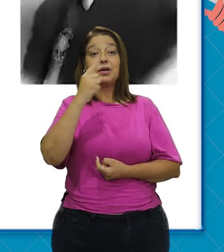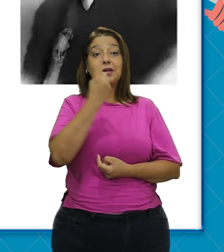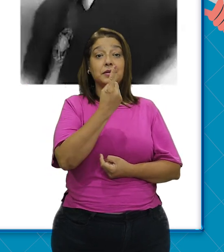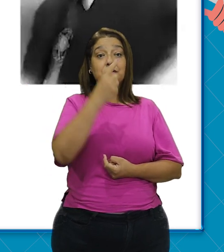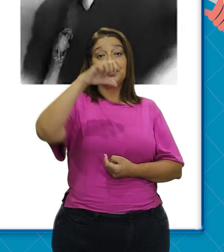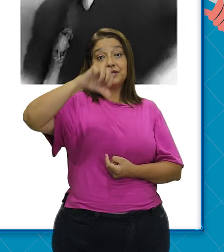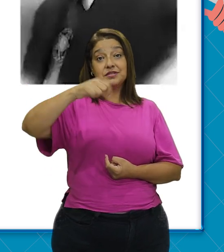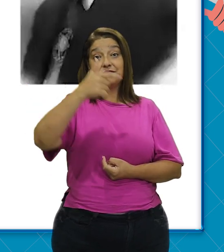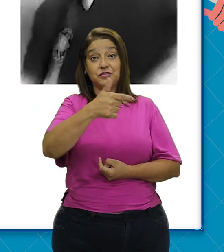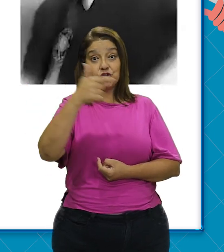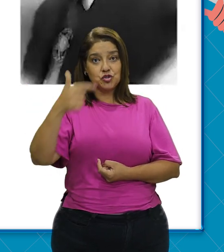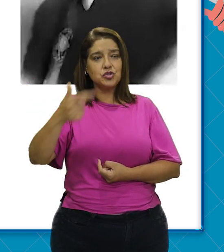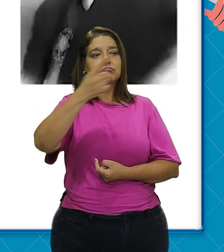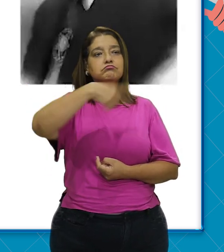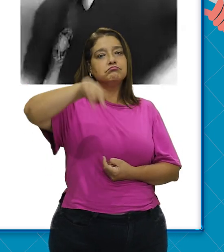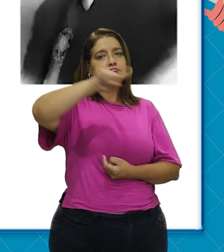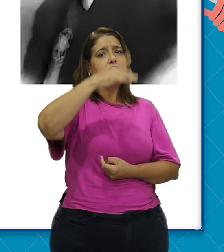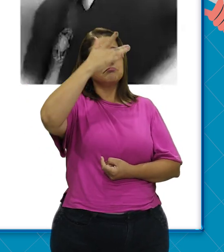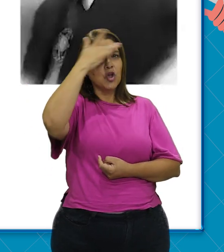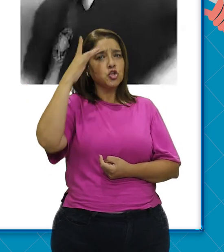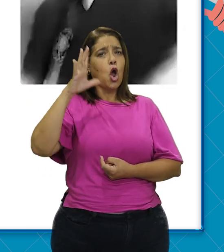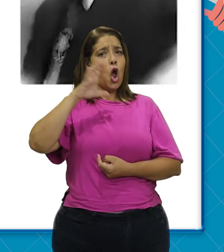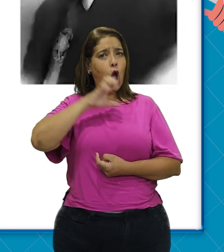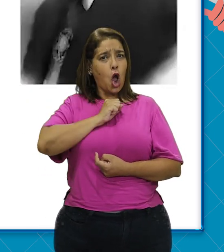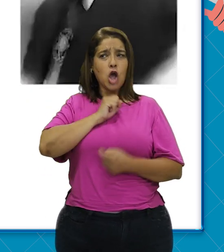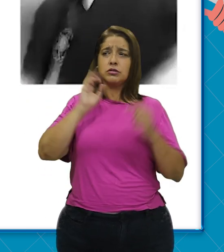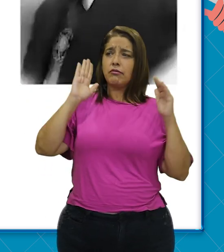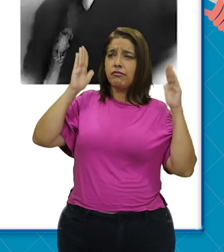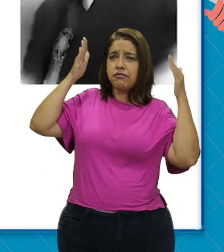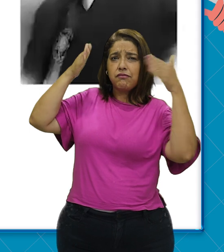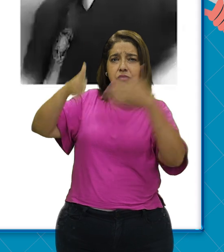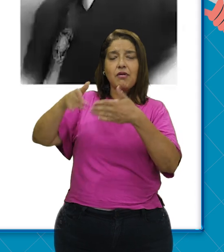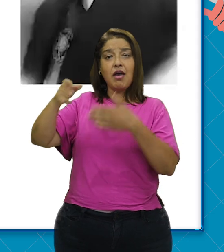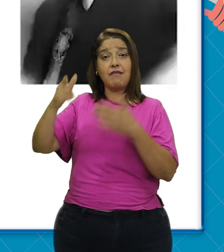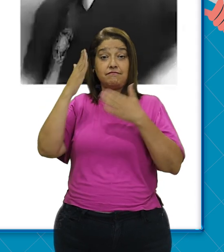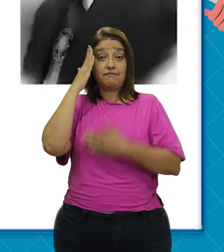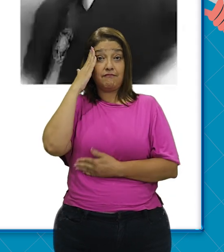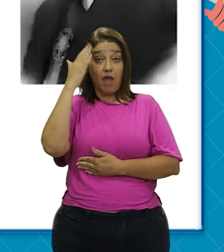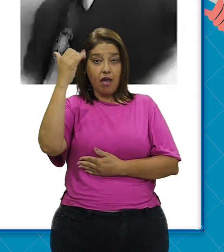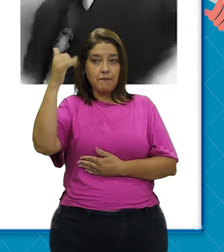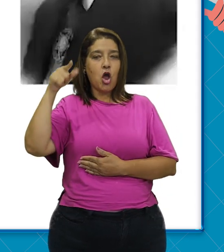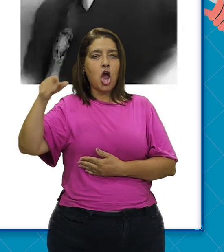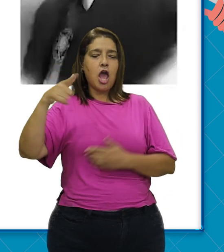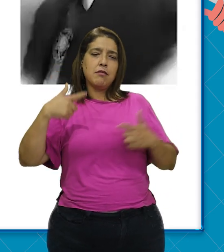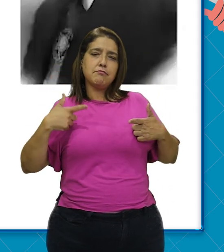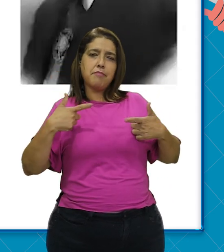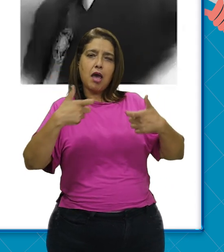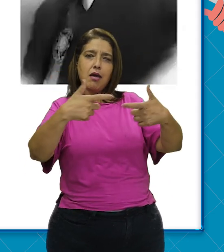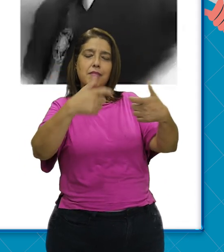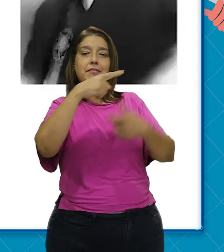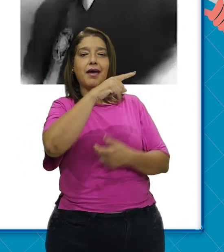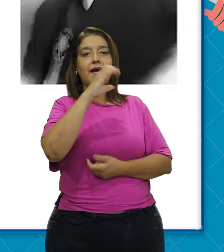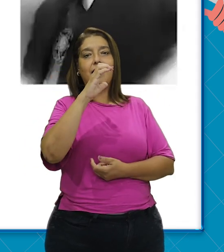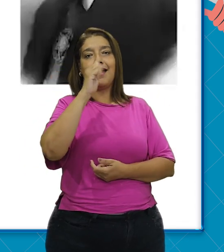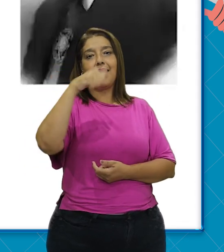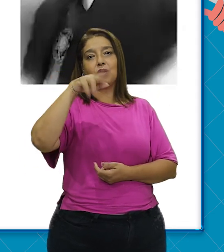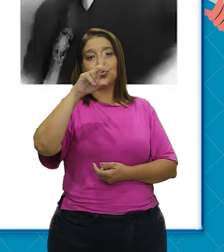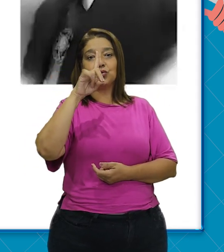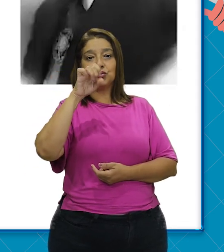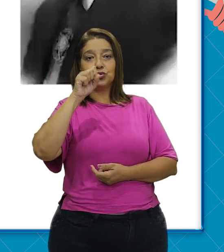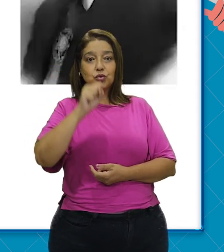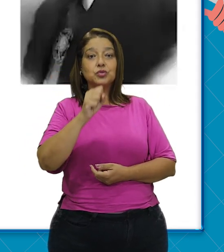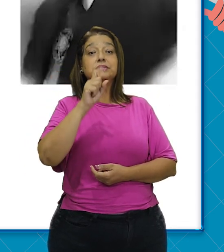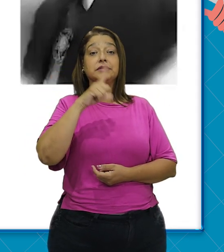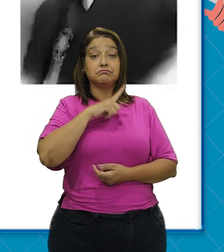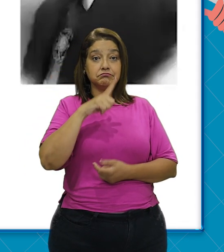era o queridinho das oligarquias e famoso por combater os rebeldes do povoado de Canudos, em 1897, uma guerra